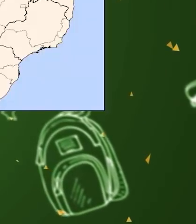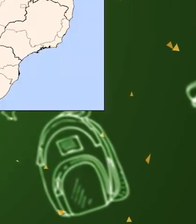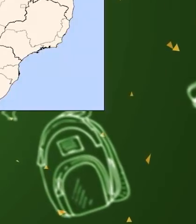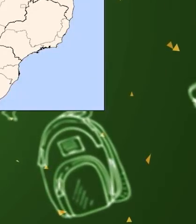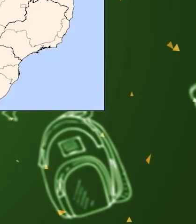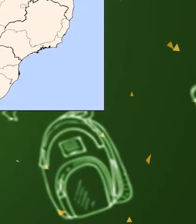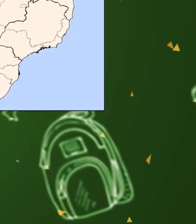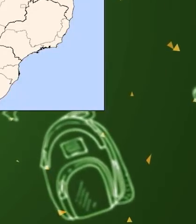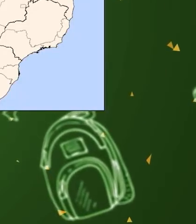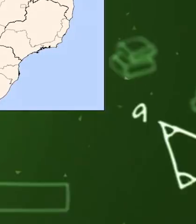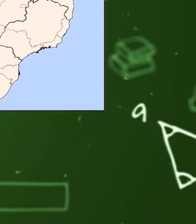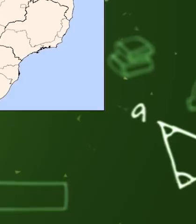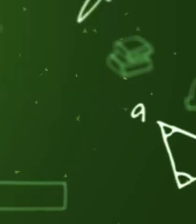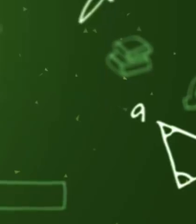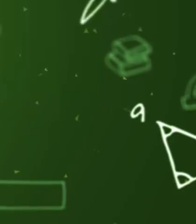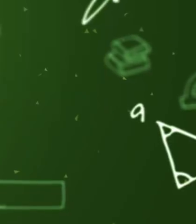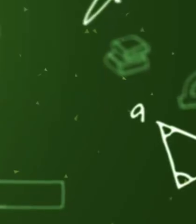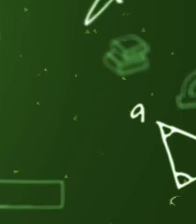Sergipe.